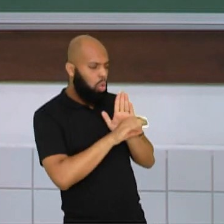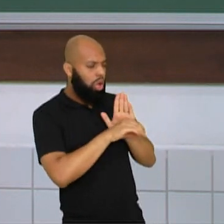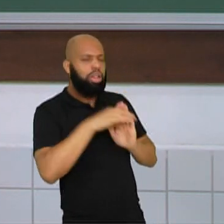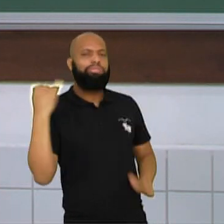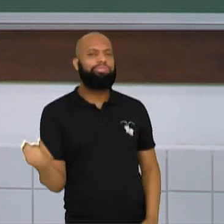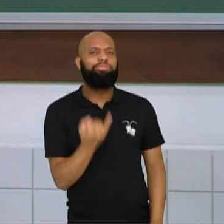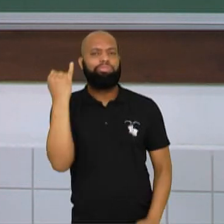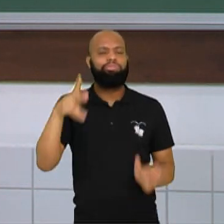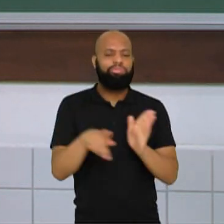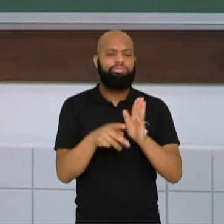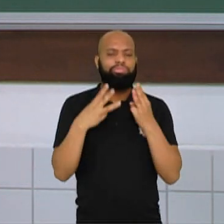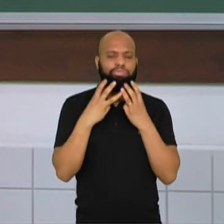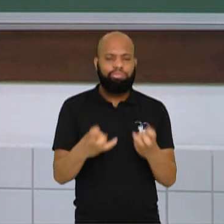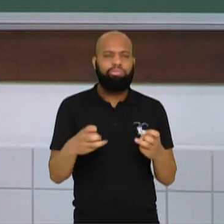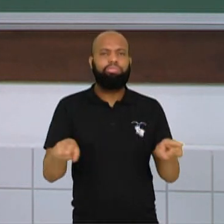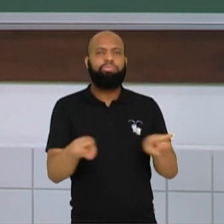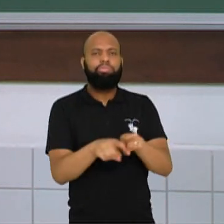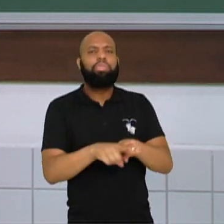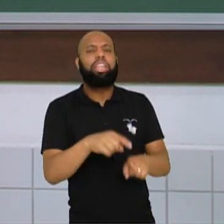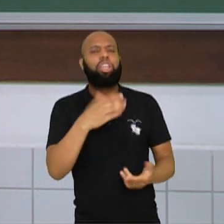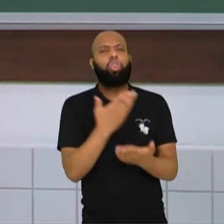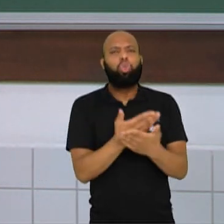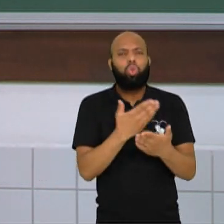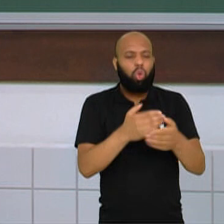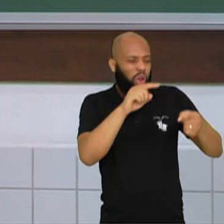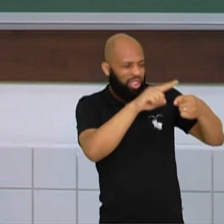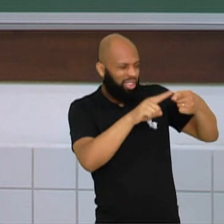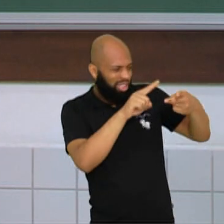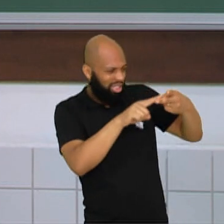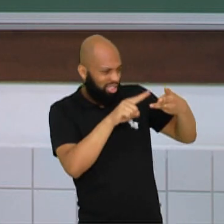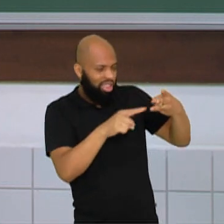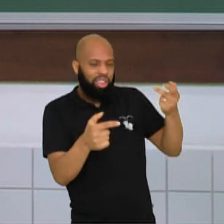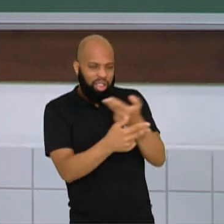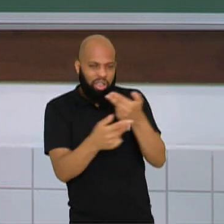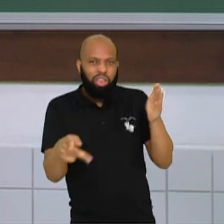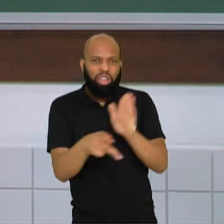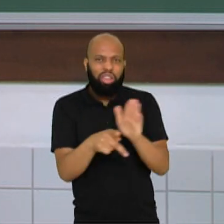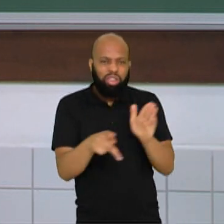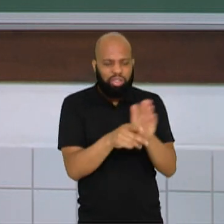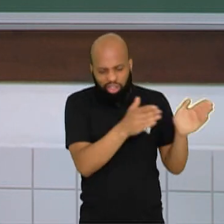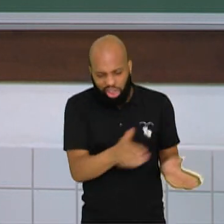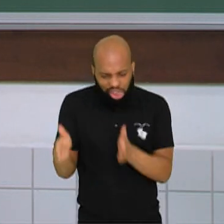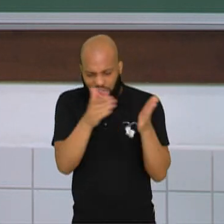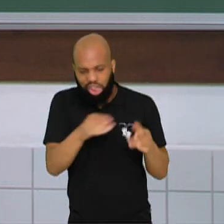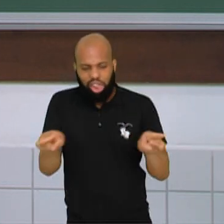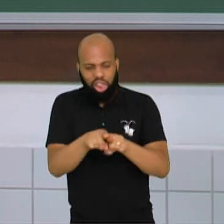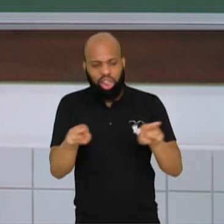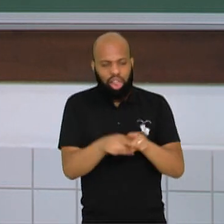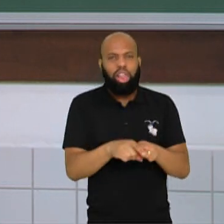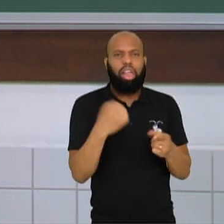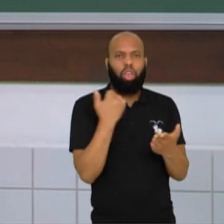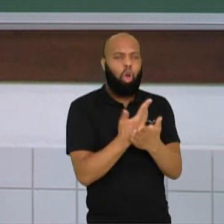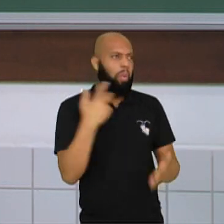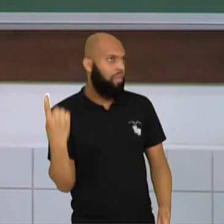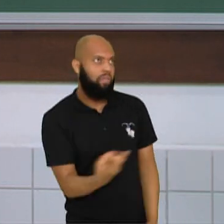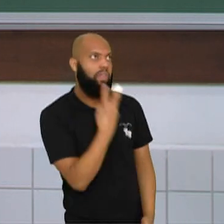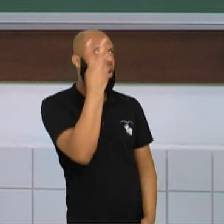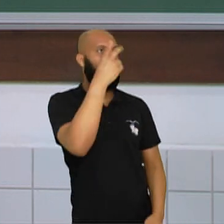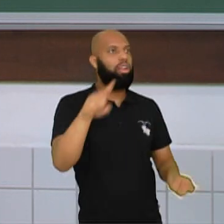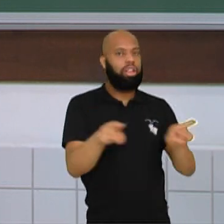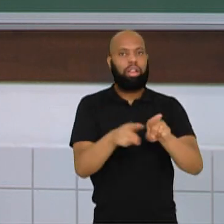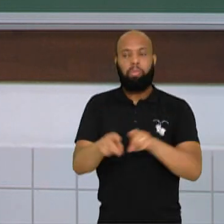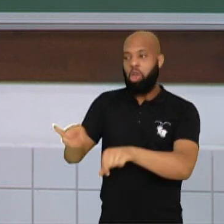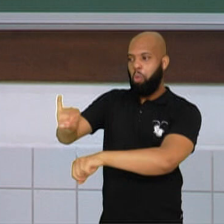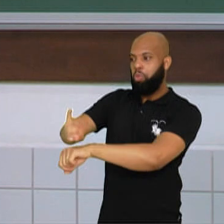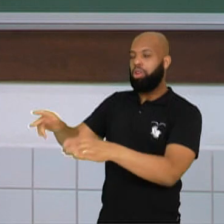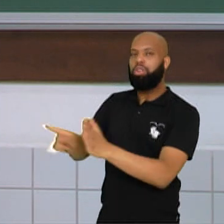para Marx, alienação, fetichismo da mercadoria, reificação do trabalhador. Eu espero que vocês tenham gostado muito da